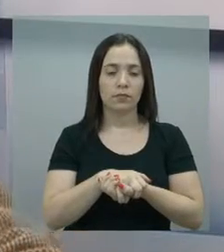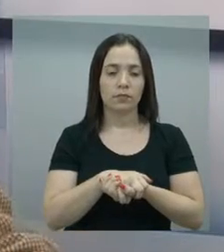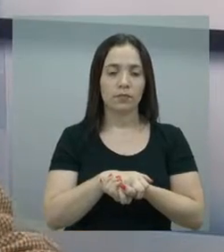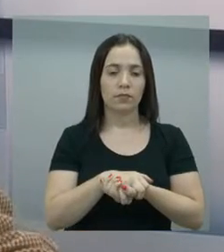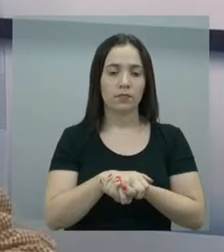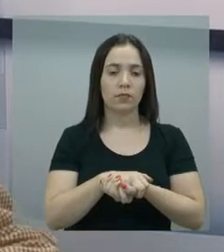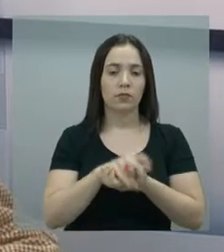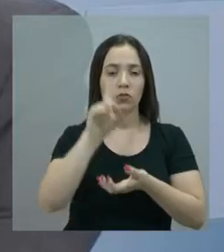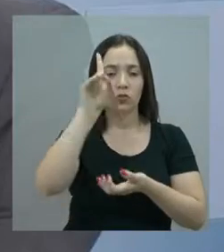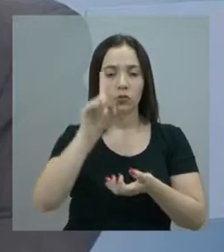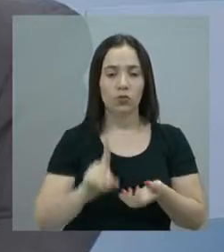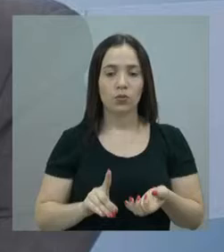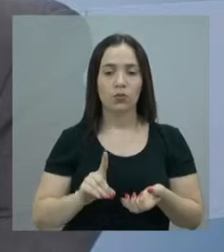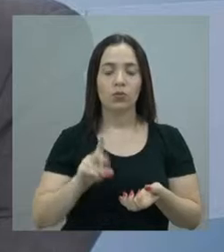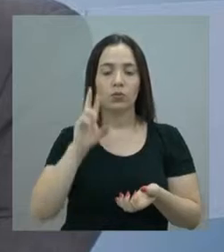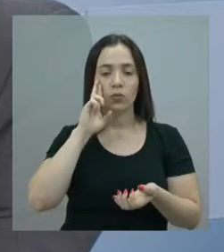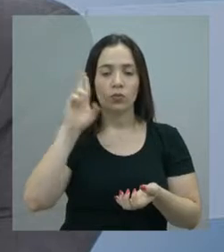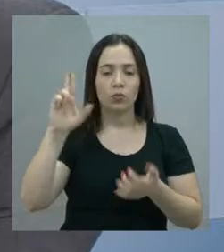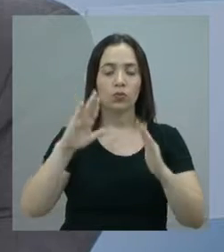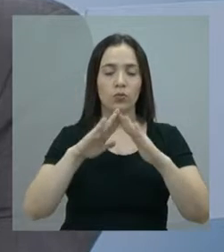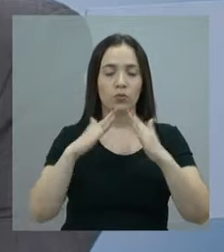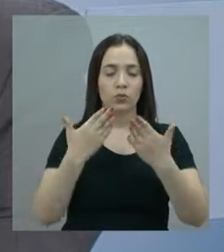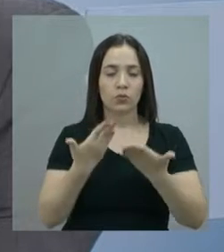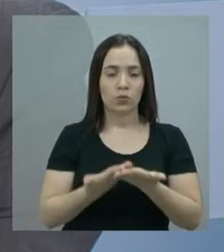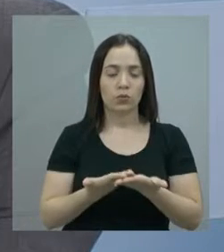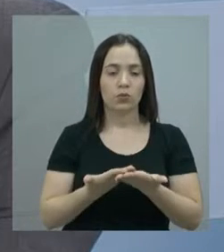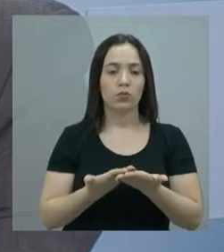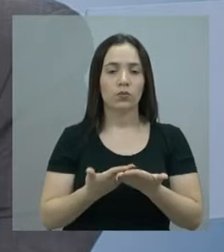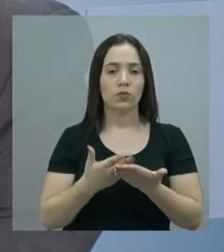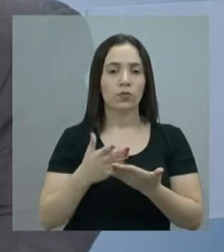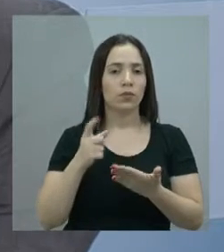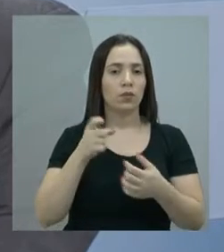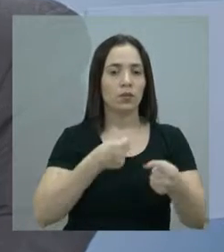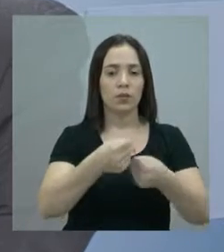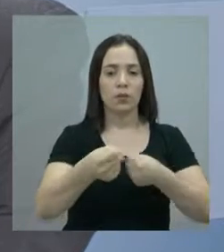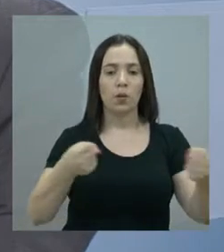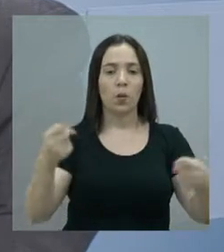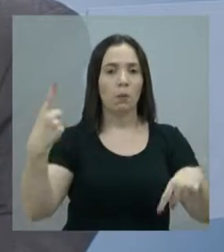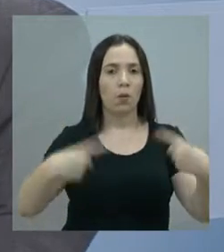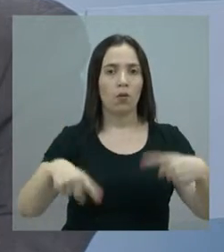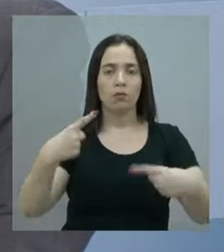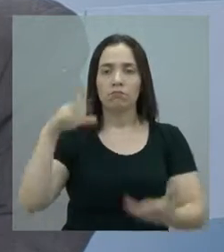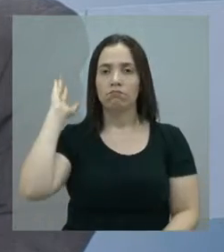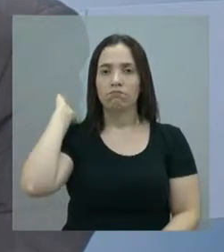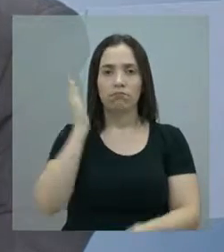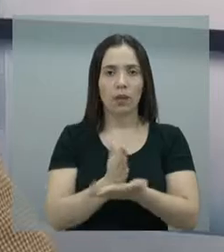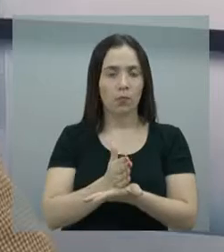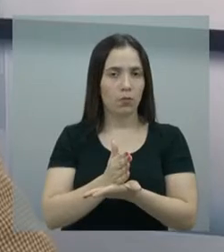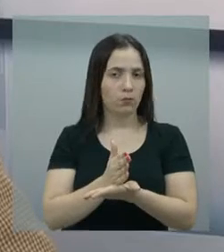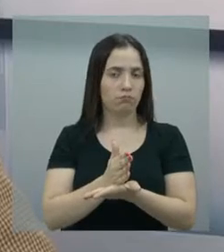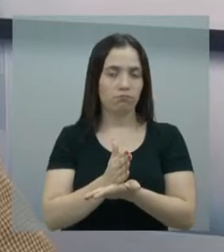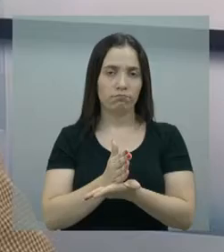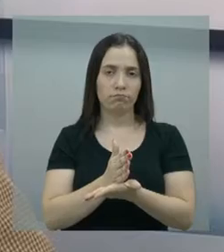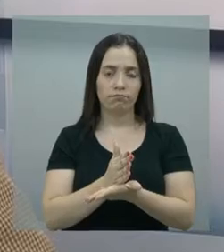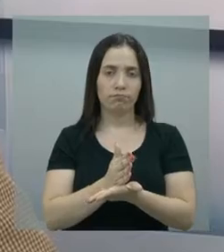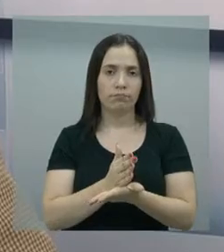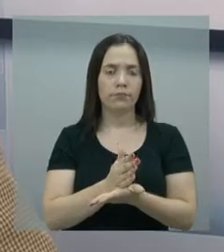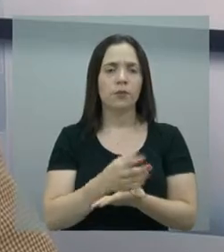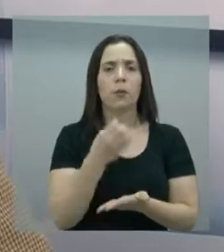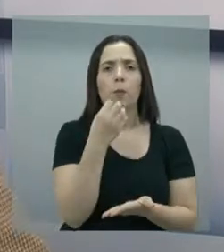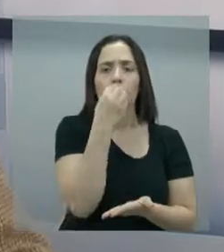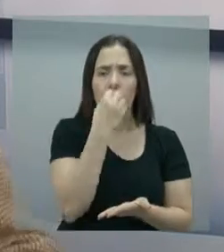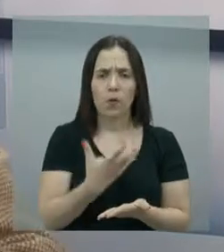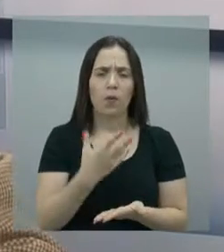direção escolar, que ele tirou da indicação política. Tirou da indicação política. Sempre dá bons